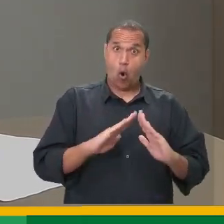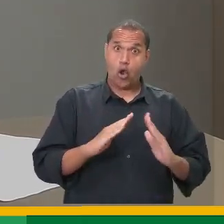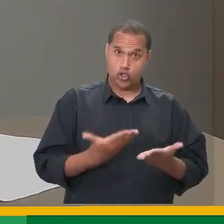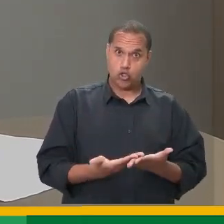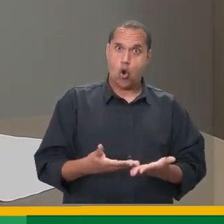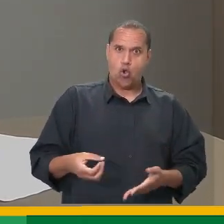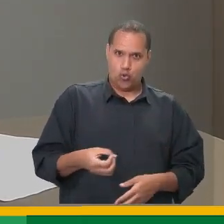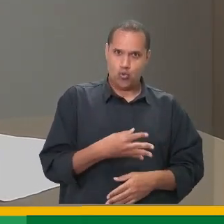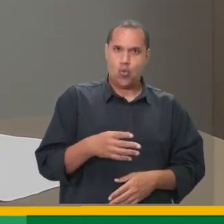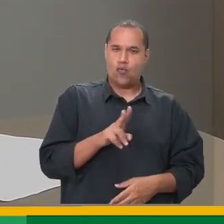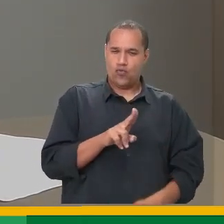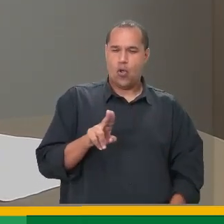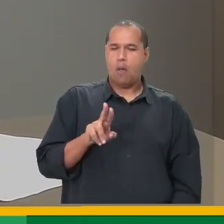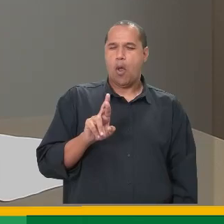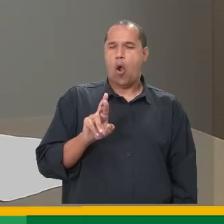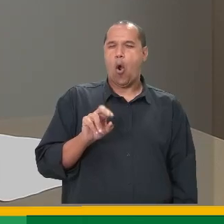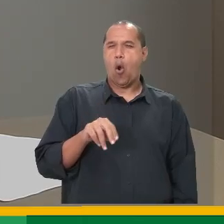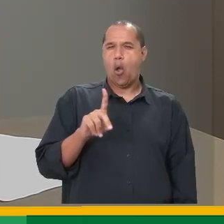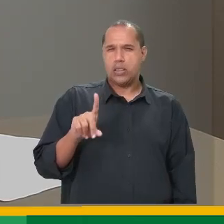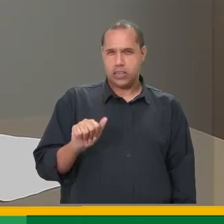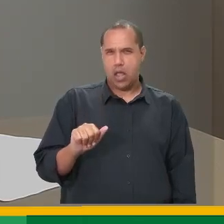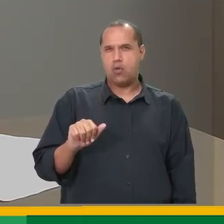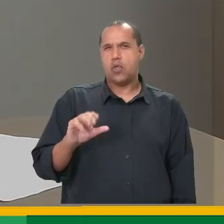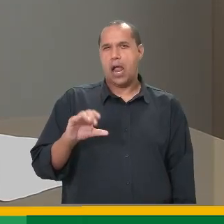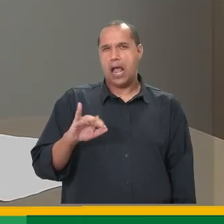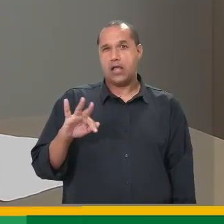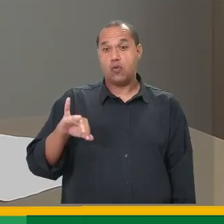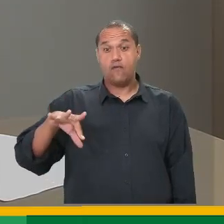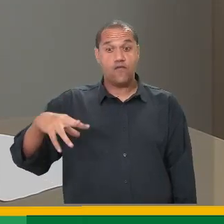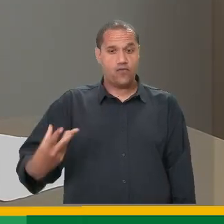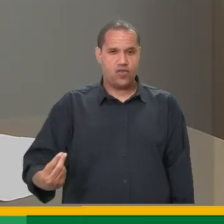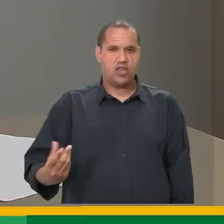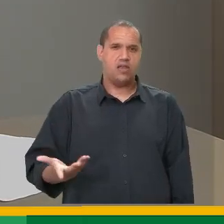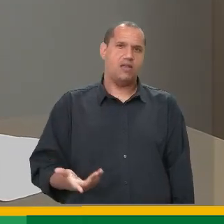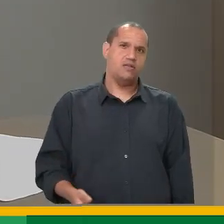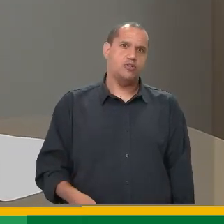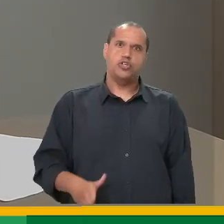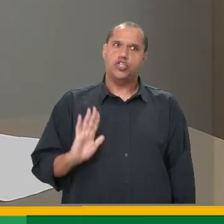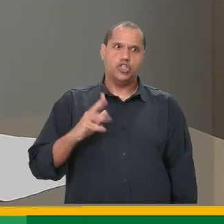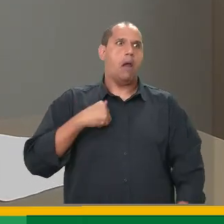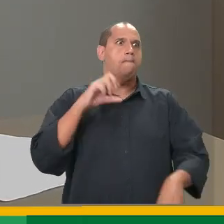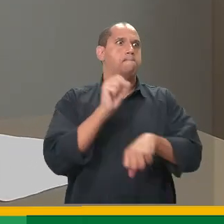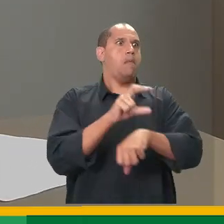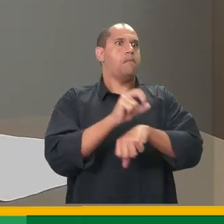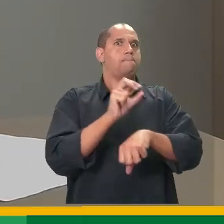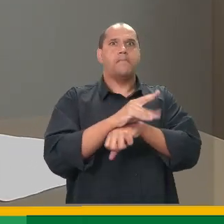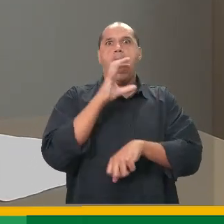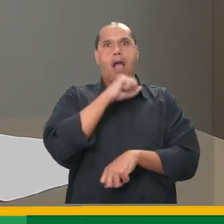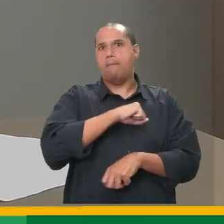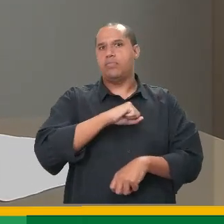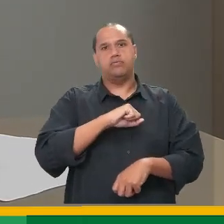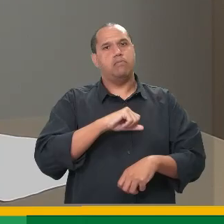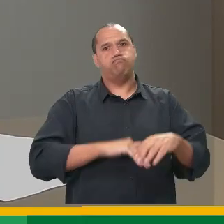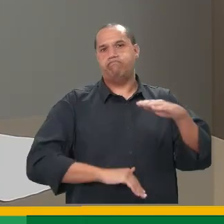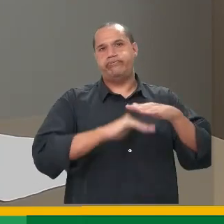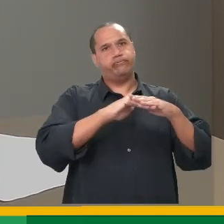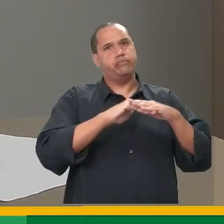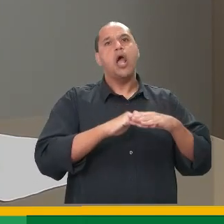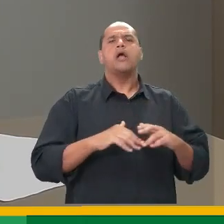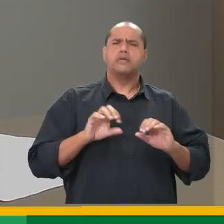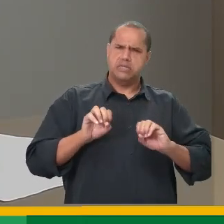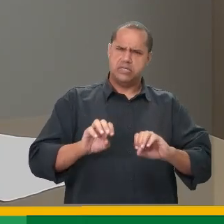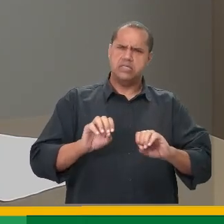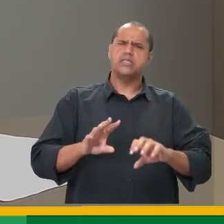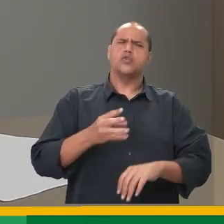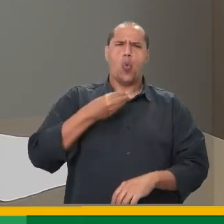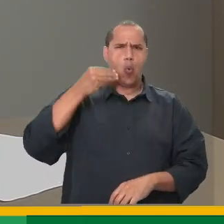nome do do do filho do governador vai ser lotado já de cerrador é uma cidade e ensino com qualidade eu acho que isso que é